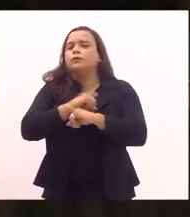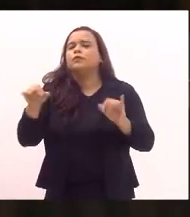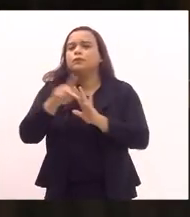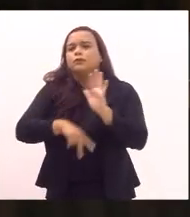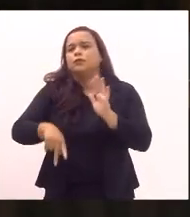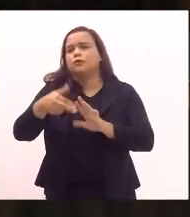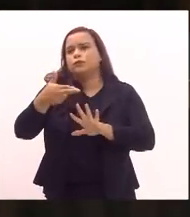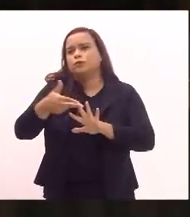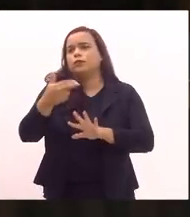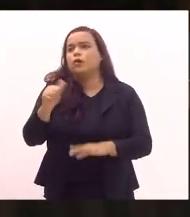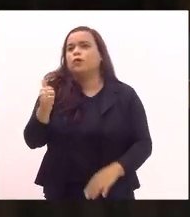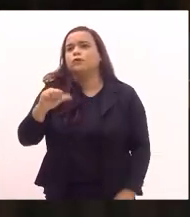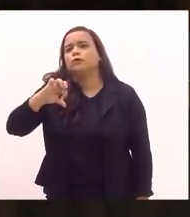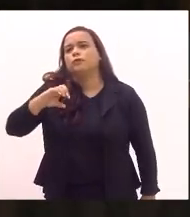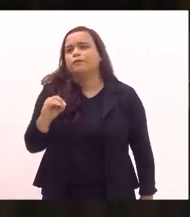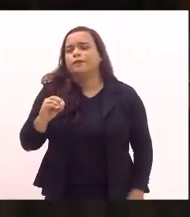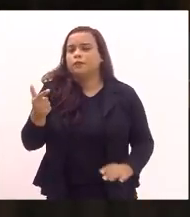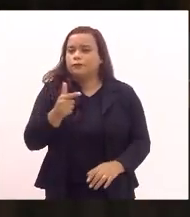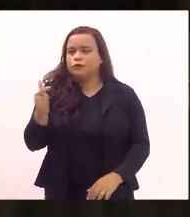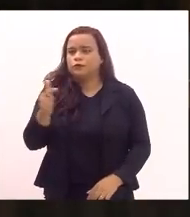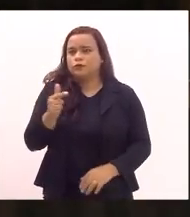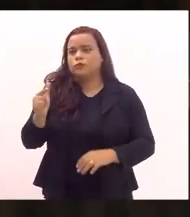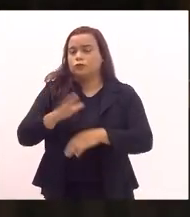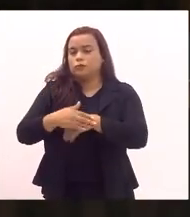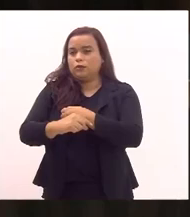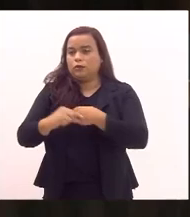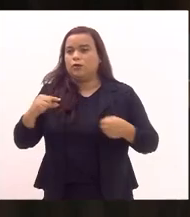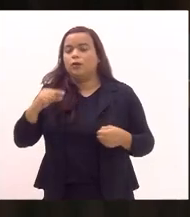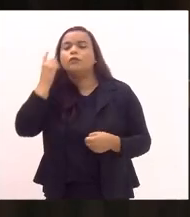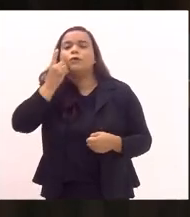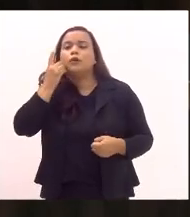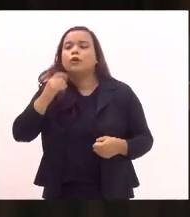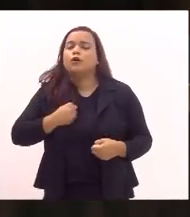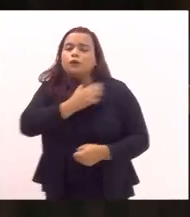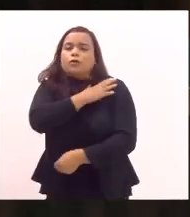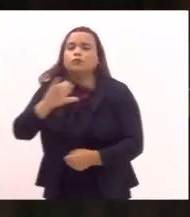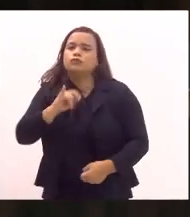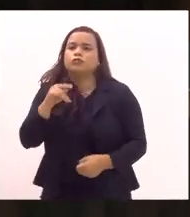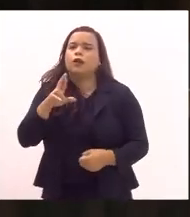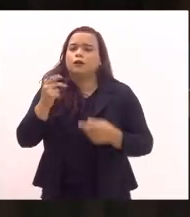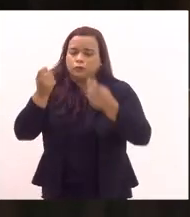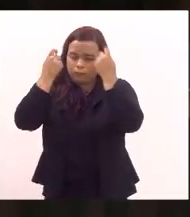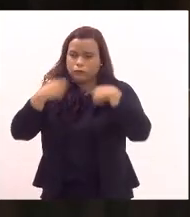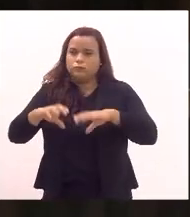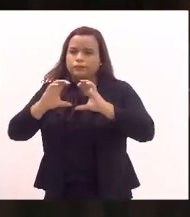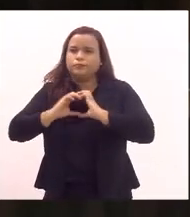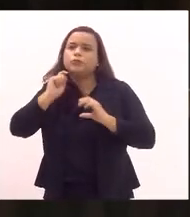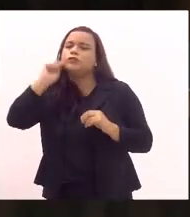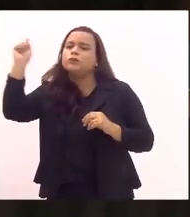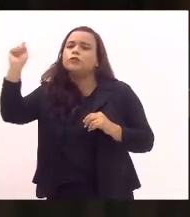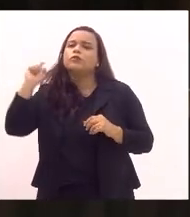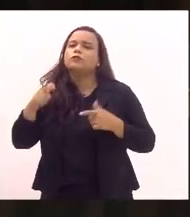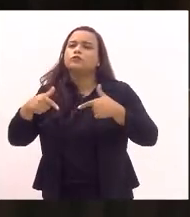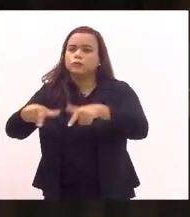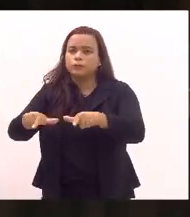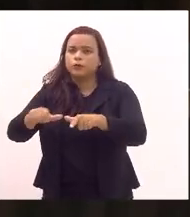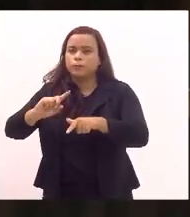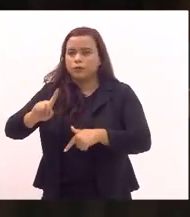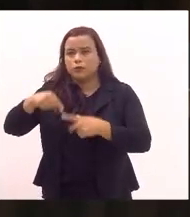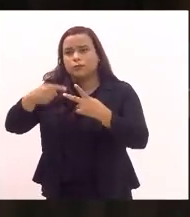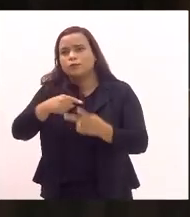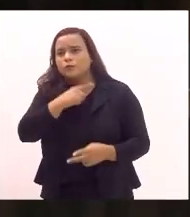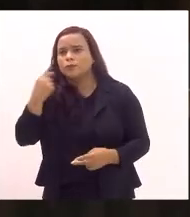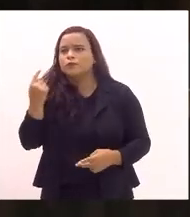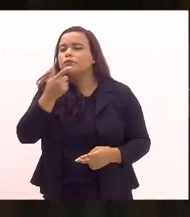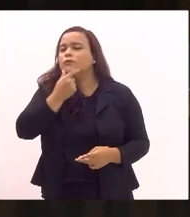1190 de 22 de autoria do deputado Coronel Jairo que concede medalha Tiradentes e respectivo diploma por pode morta em